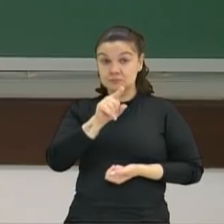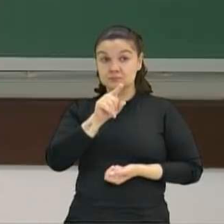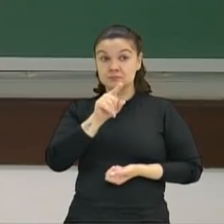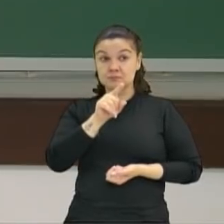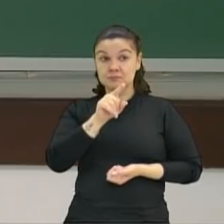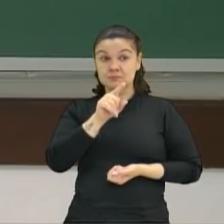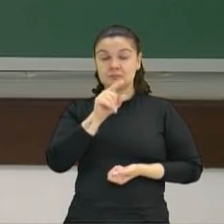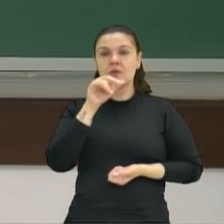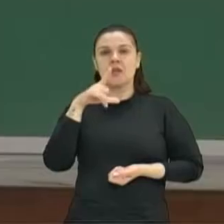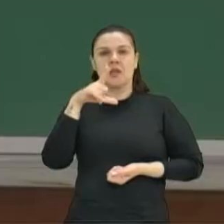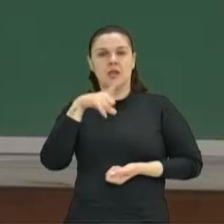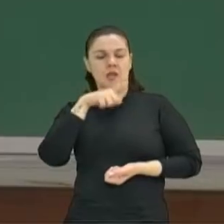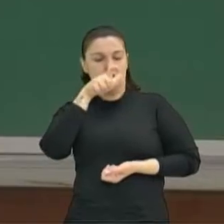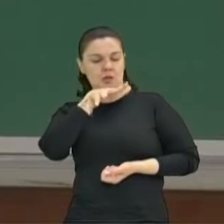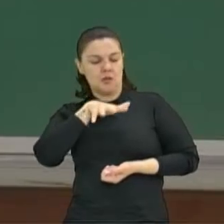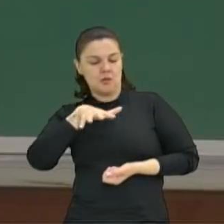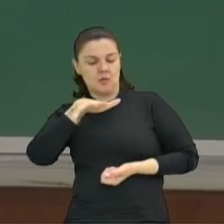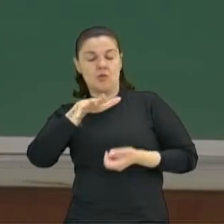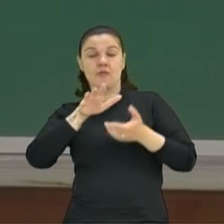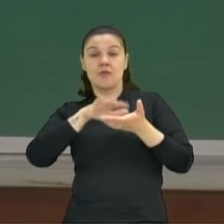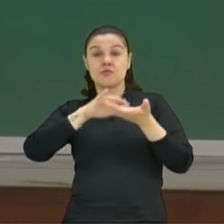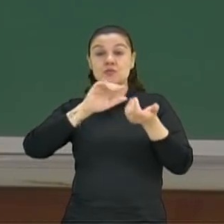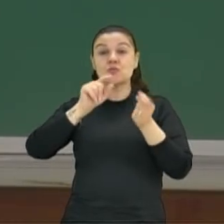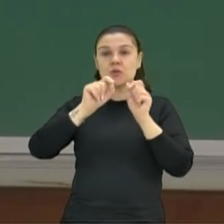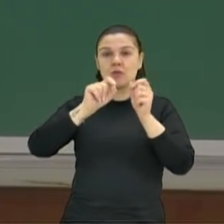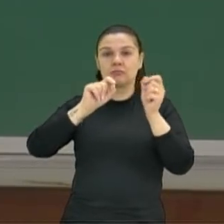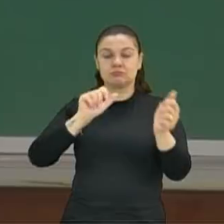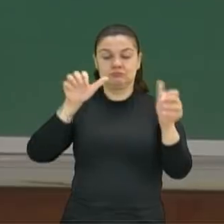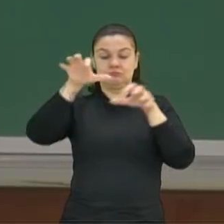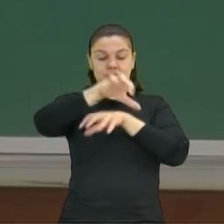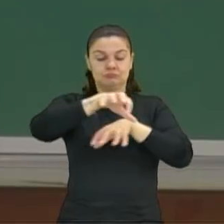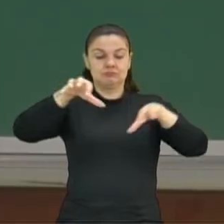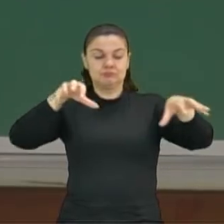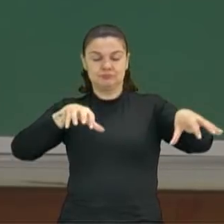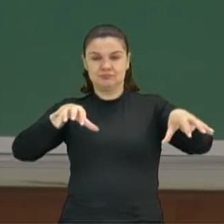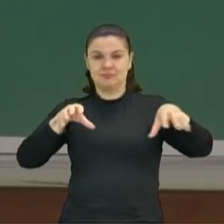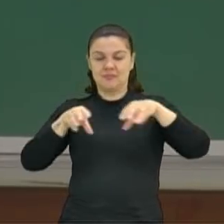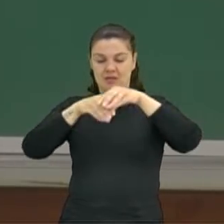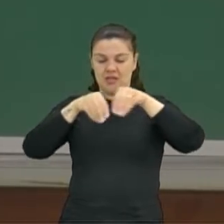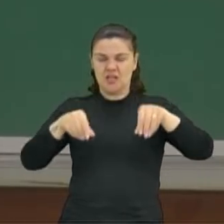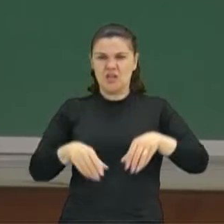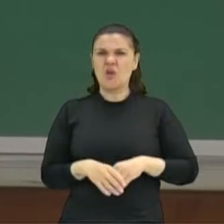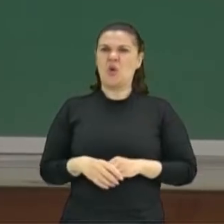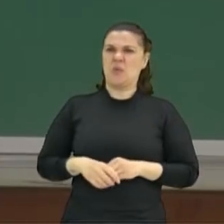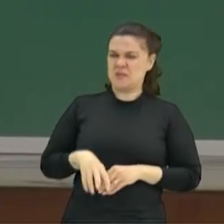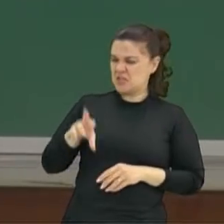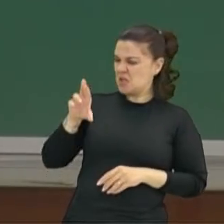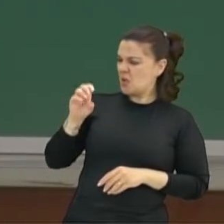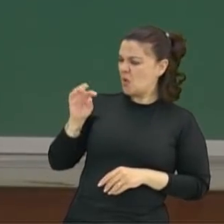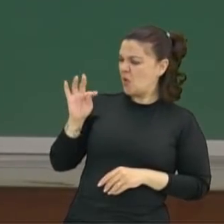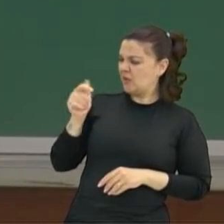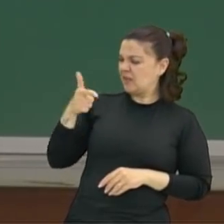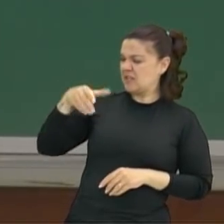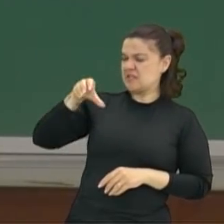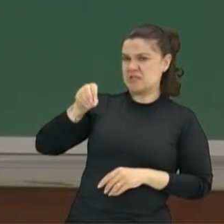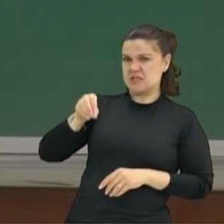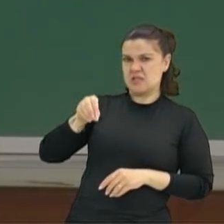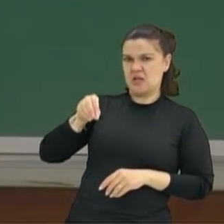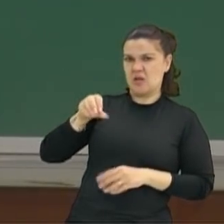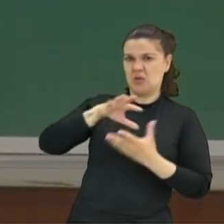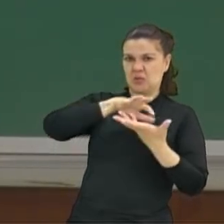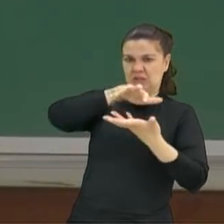Aí tem lugares que acontecem rotação de terra. Rotação de terra, professora, do que você está falando?